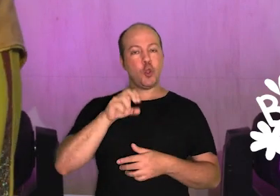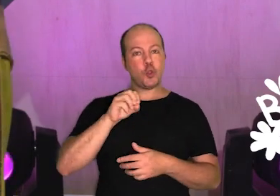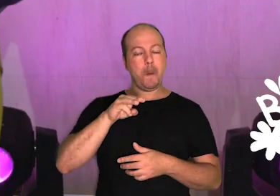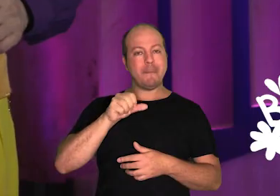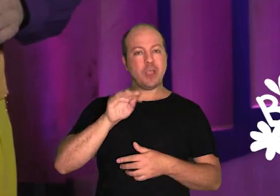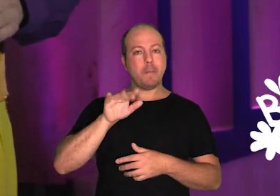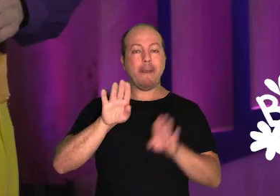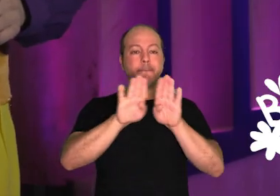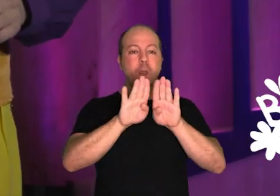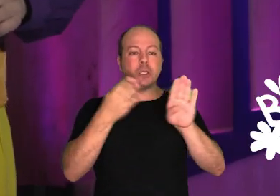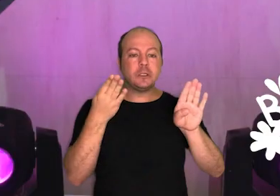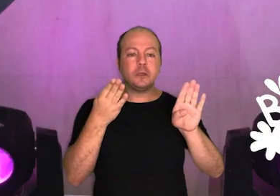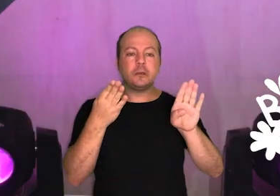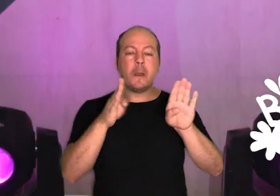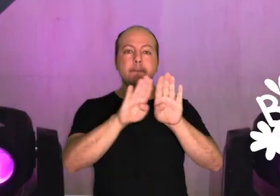uma porta.